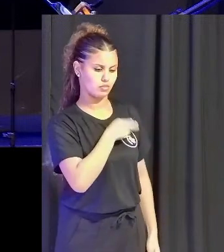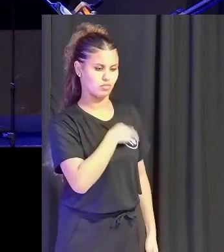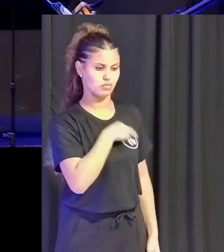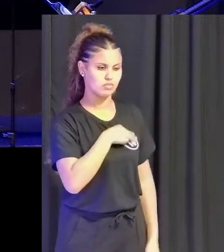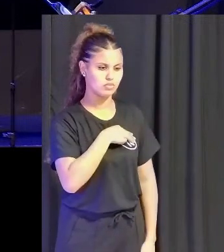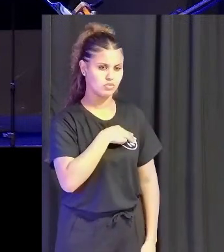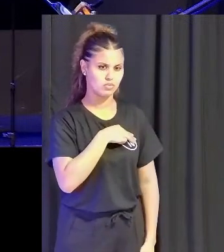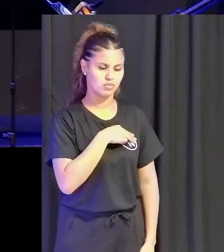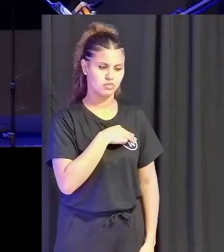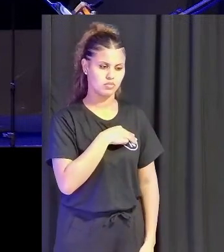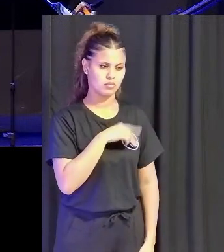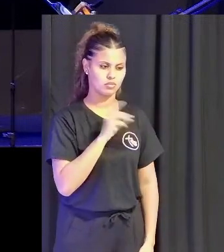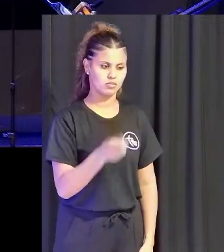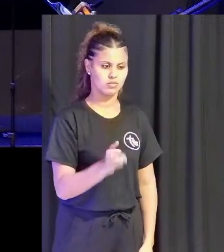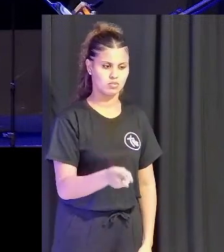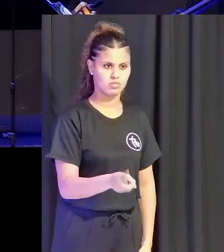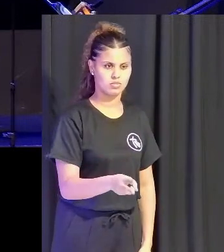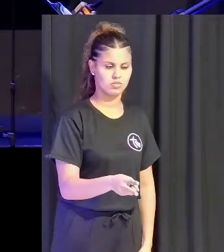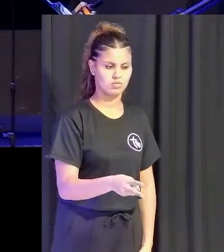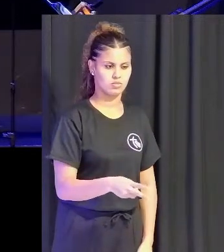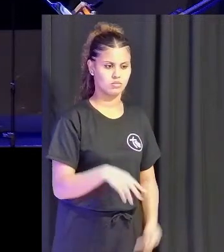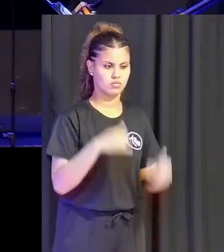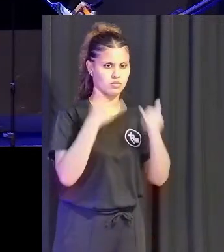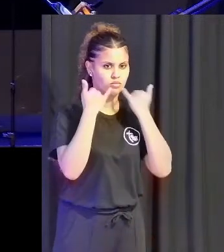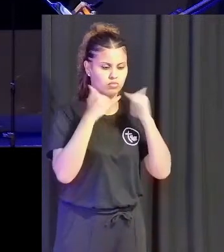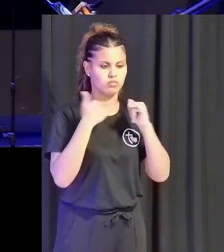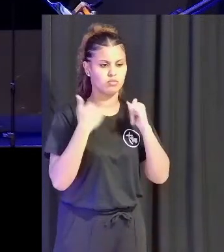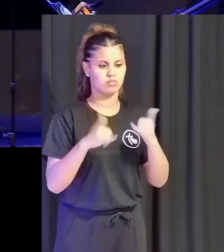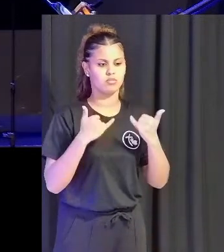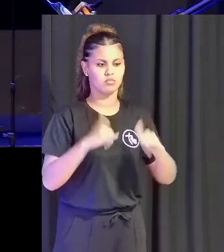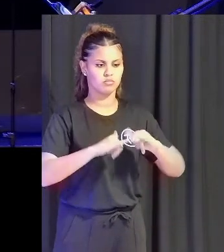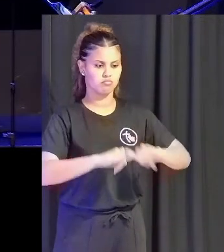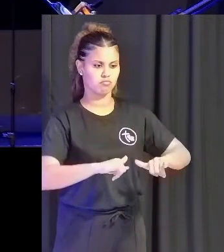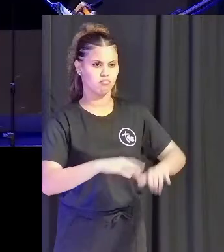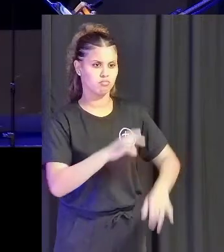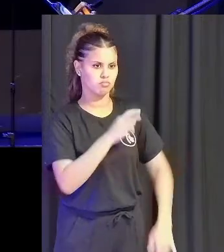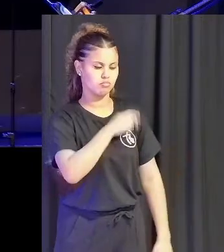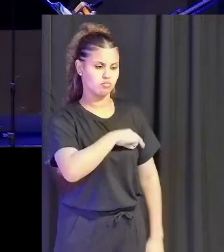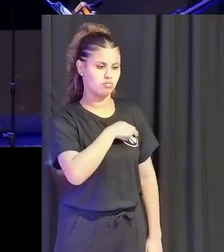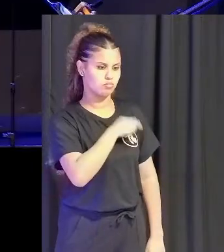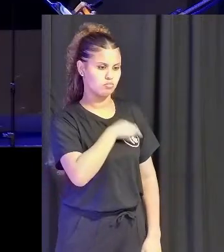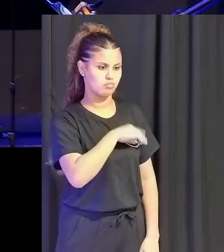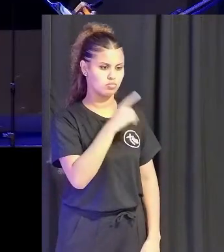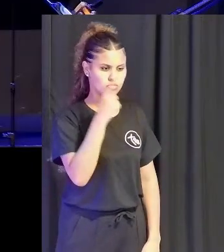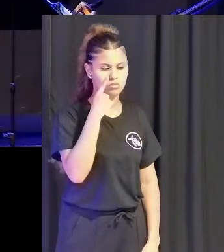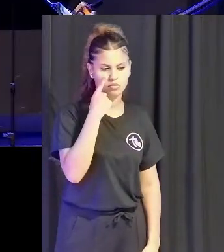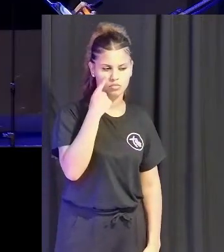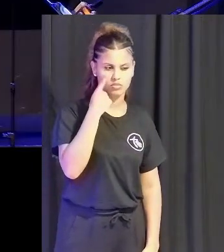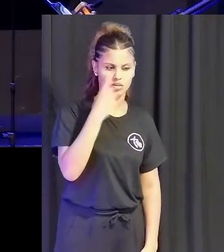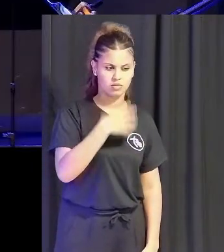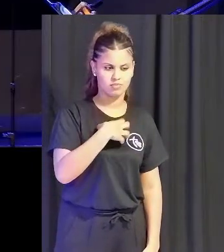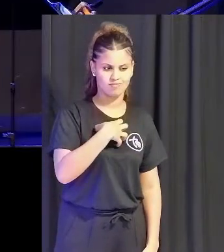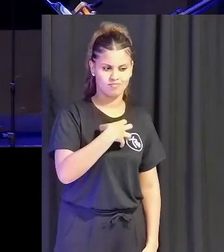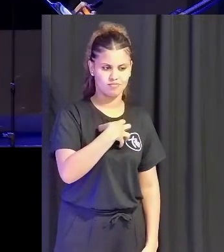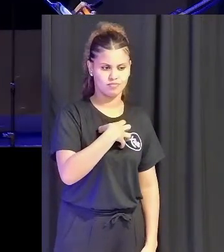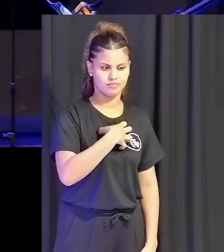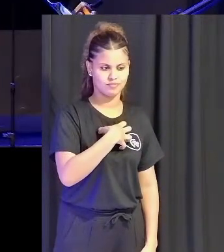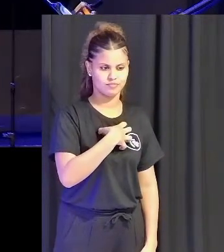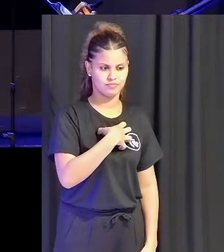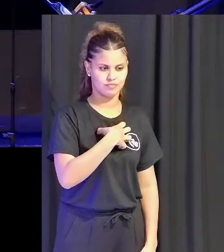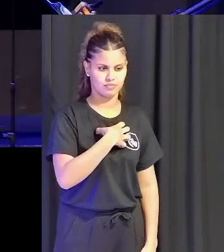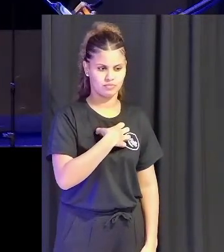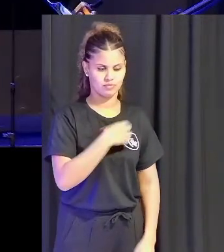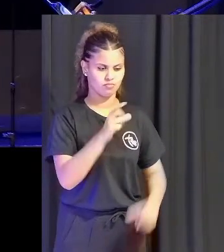fazendo as campanhas de missões constantemente aqui na igreja. Eu vejo o foco de missões dessa igreja na equipe incrível de promotores